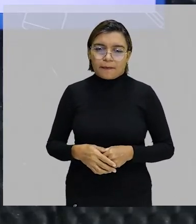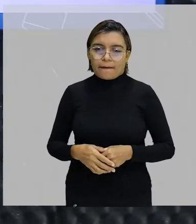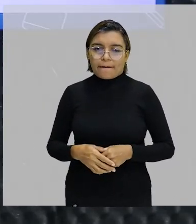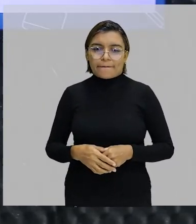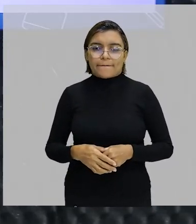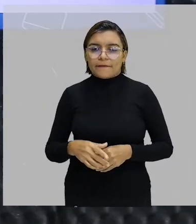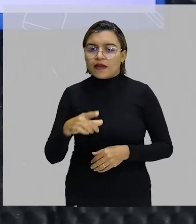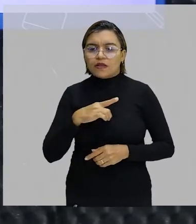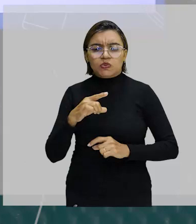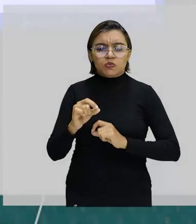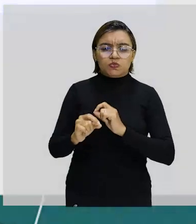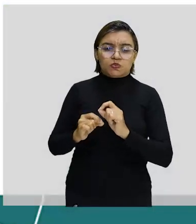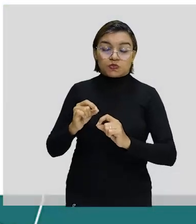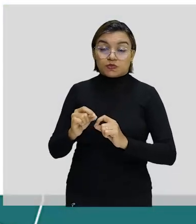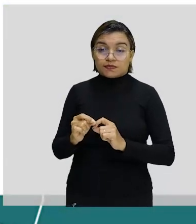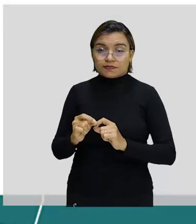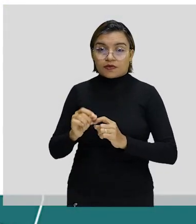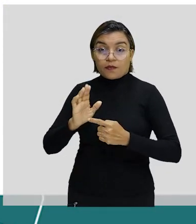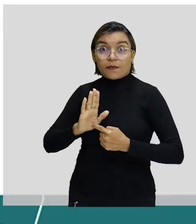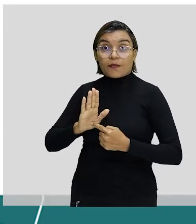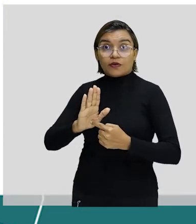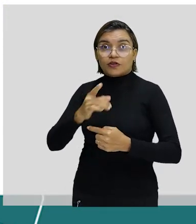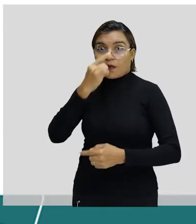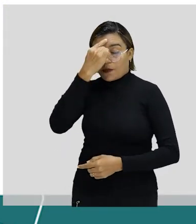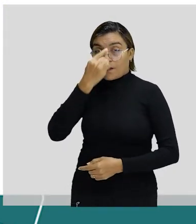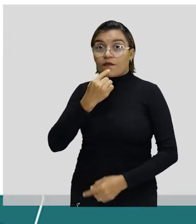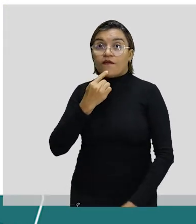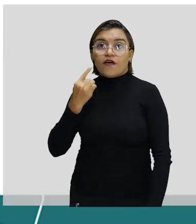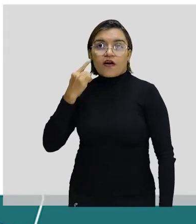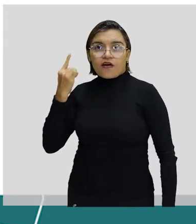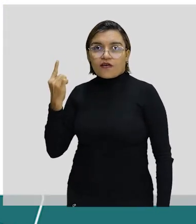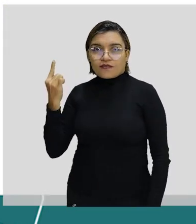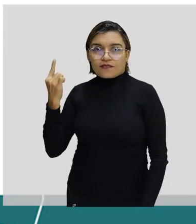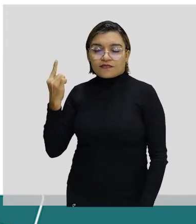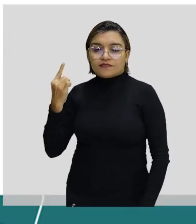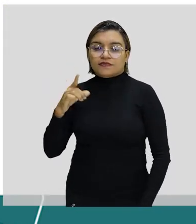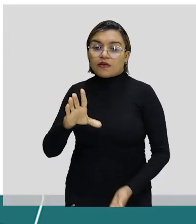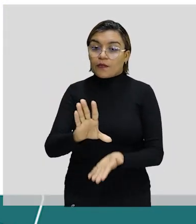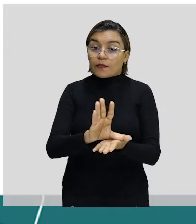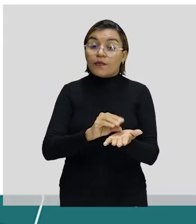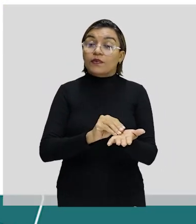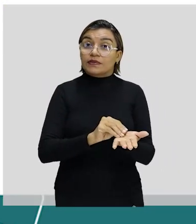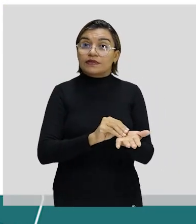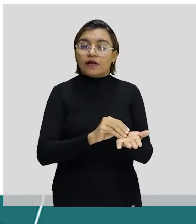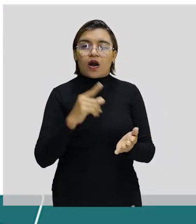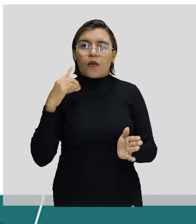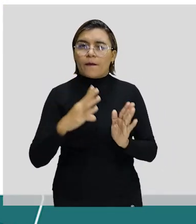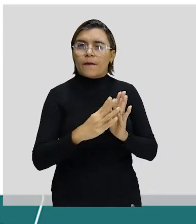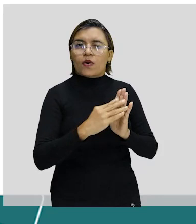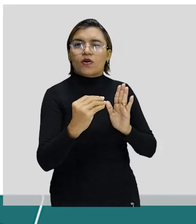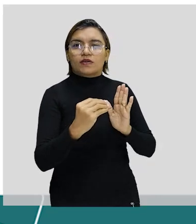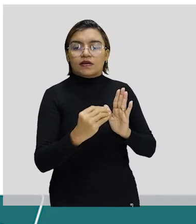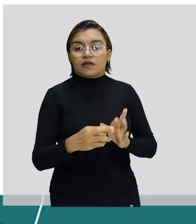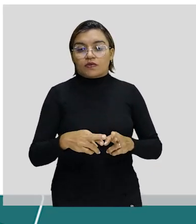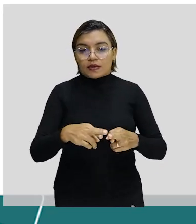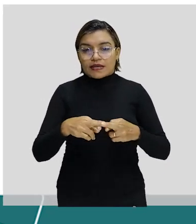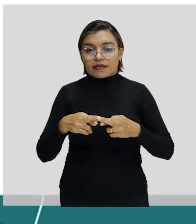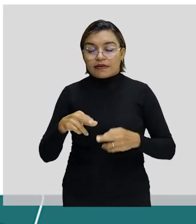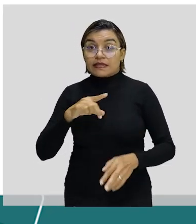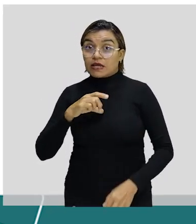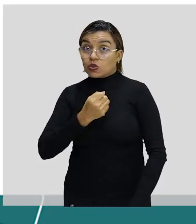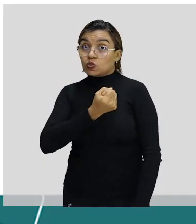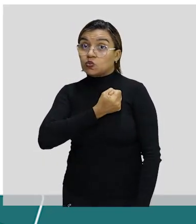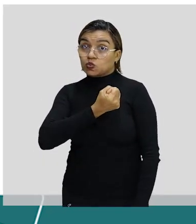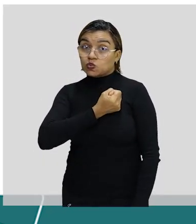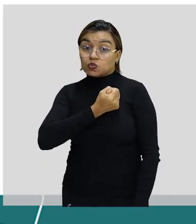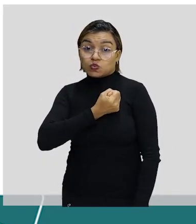Que mais? Aqui eu trouxe, olha aí na tua tela, um modelo, um exemplo de um requerimento. Olha só, ele tem o número, esse